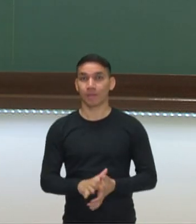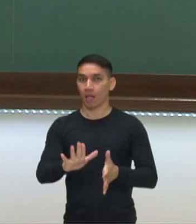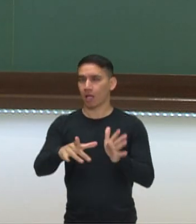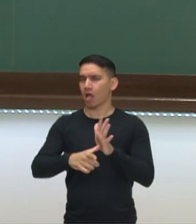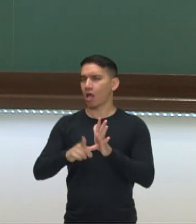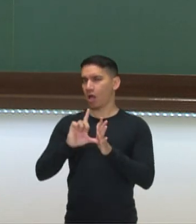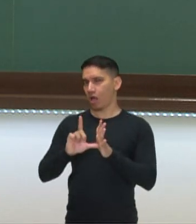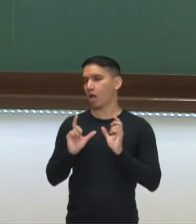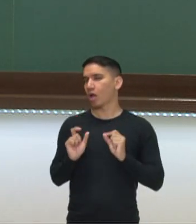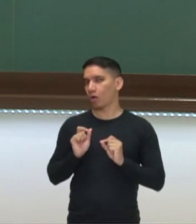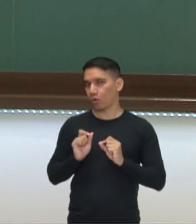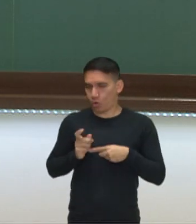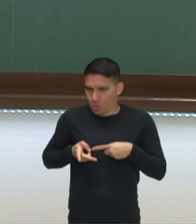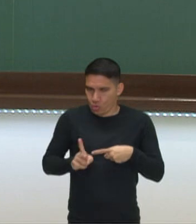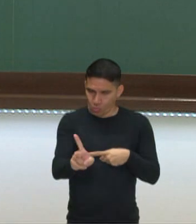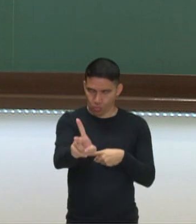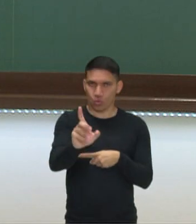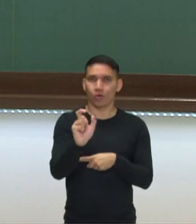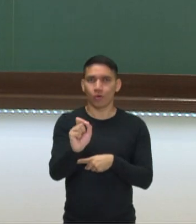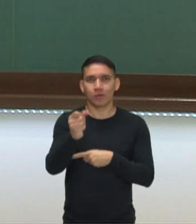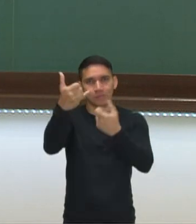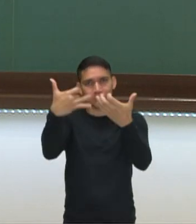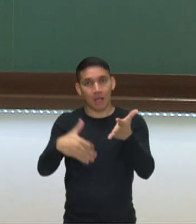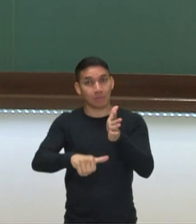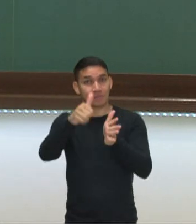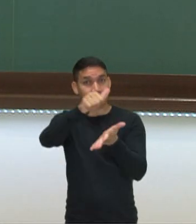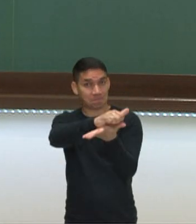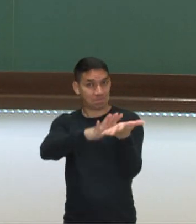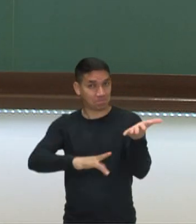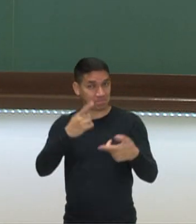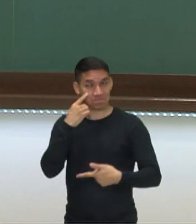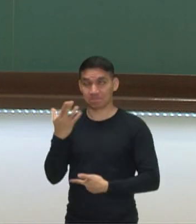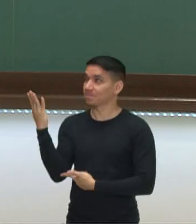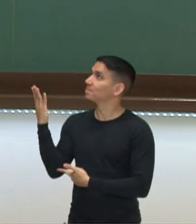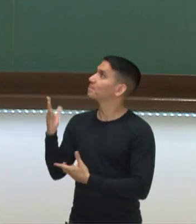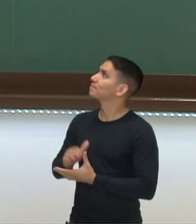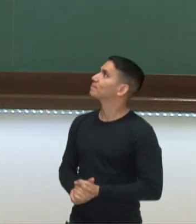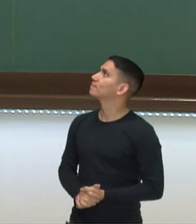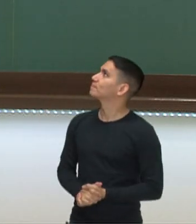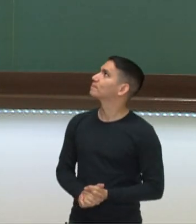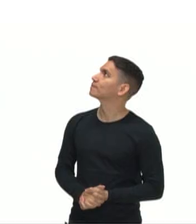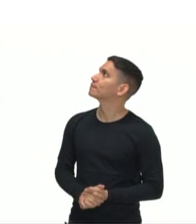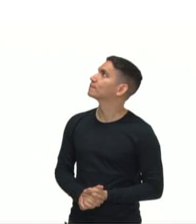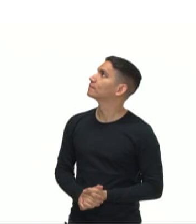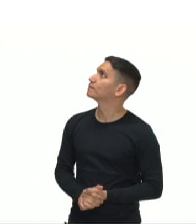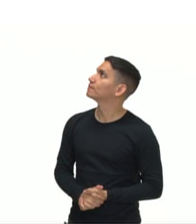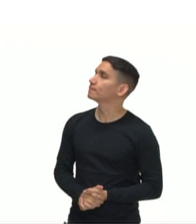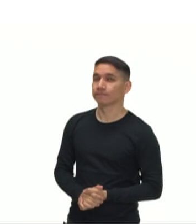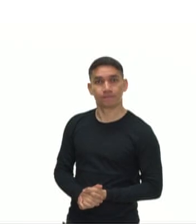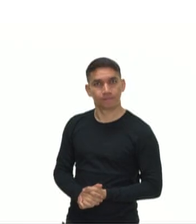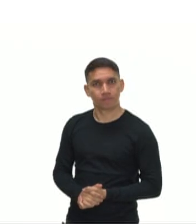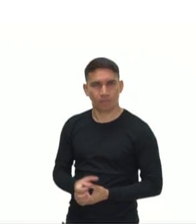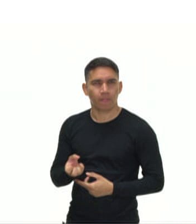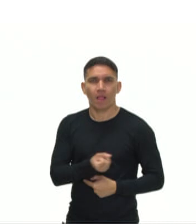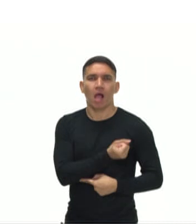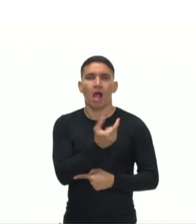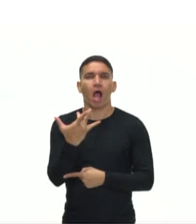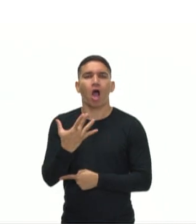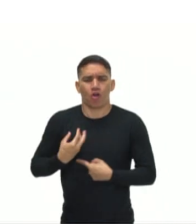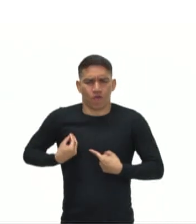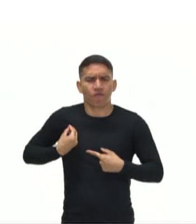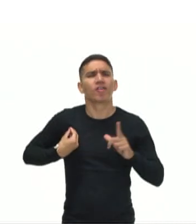Antes da gente dar continuidade, temos a nossa primeira atividade da aula de hoje. Olha só. Alguns seres